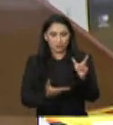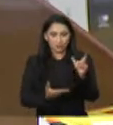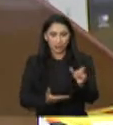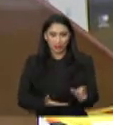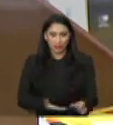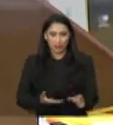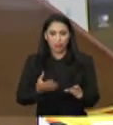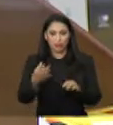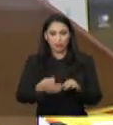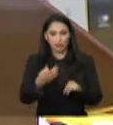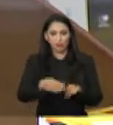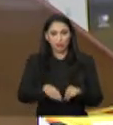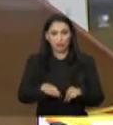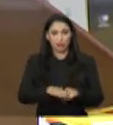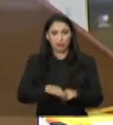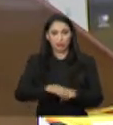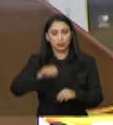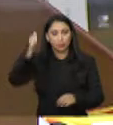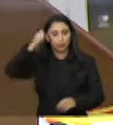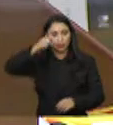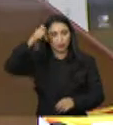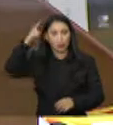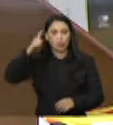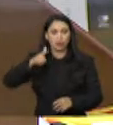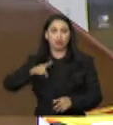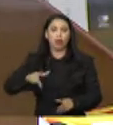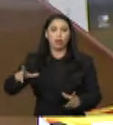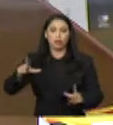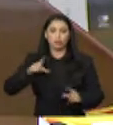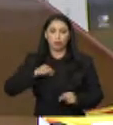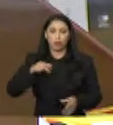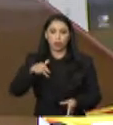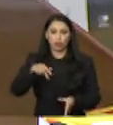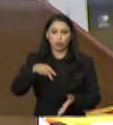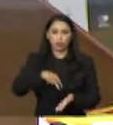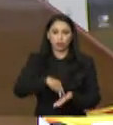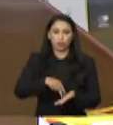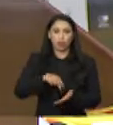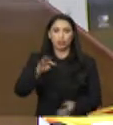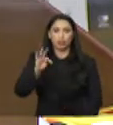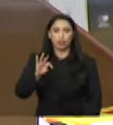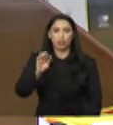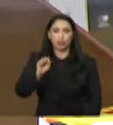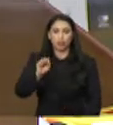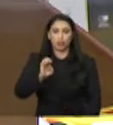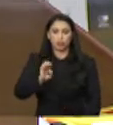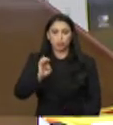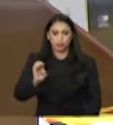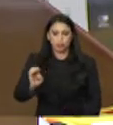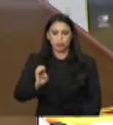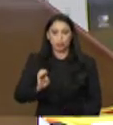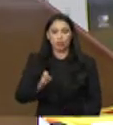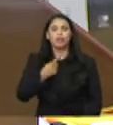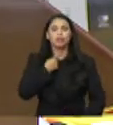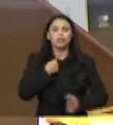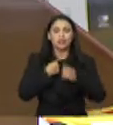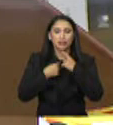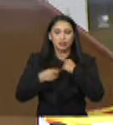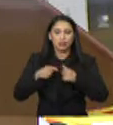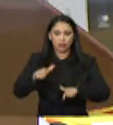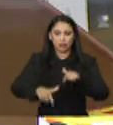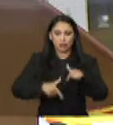pela posse como presidente do Tribunal Superior Eleitoral desejar a vossa excelência uma profícua gestão